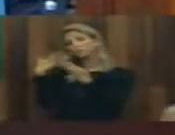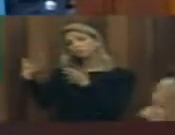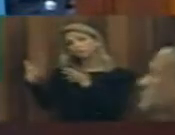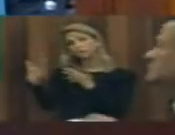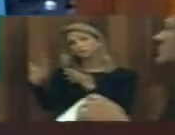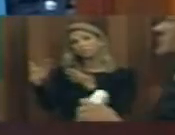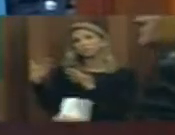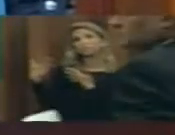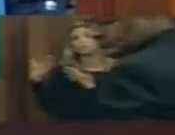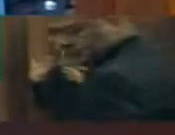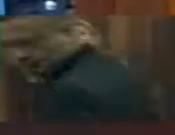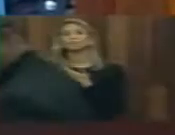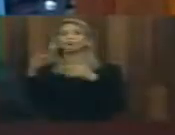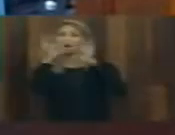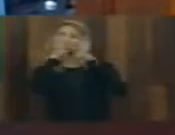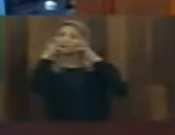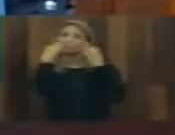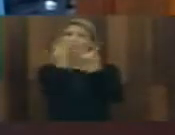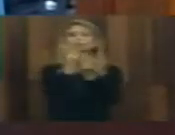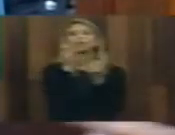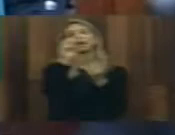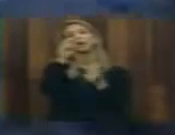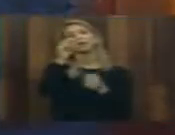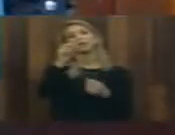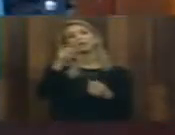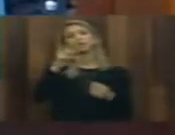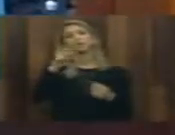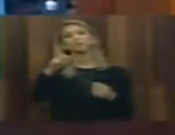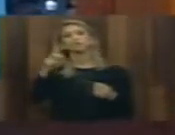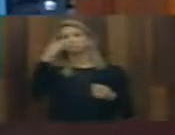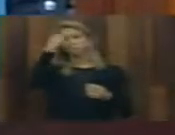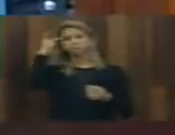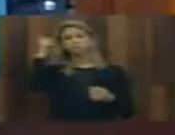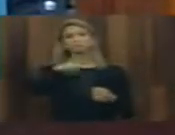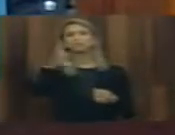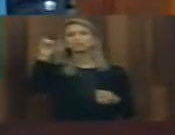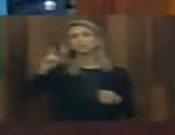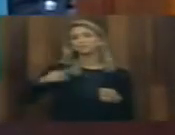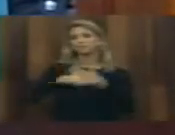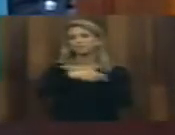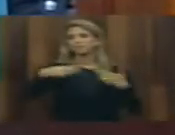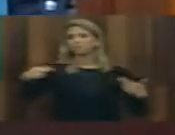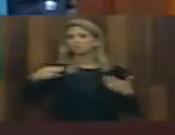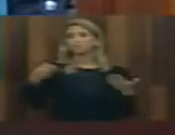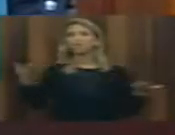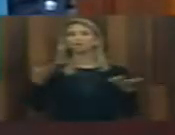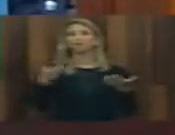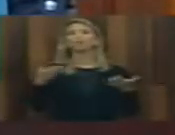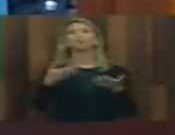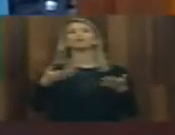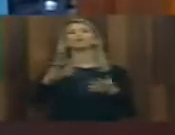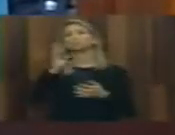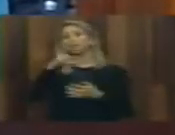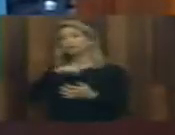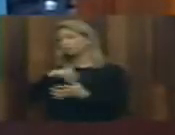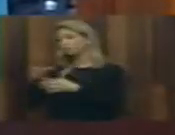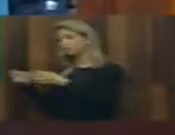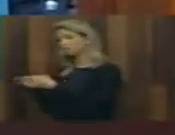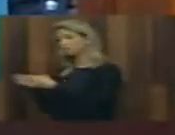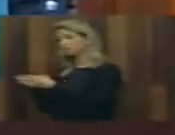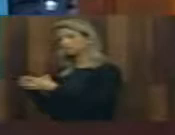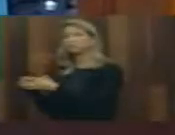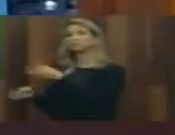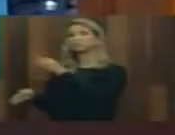ao responsável ou atendente pessoal e familiar de pessoa com deficiência e da outras providências. O projeto vem com parecer favorável da